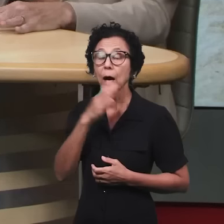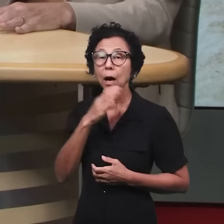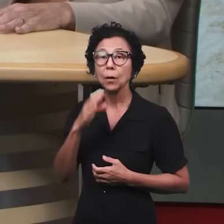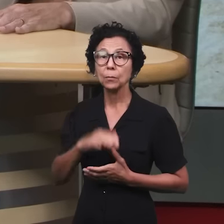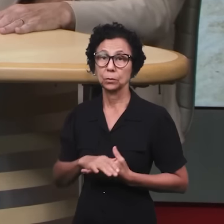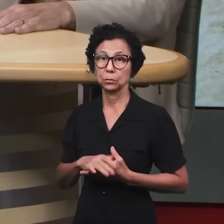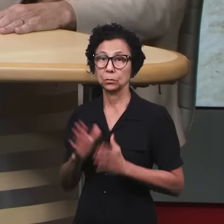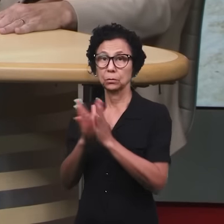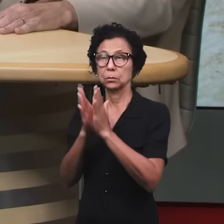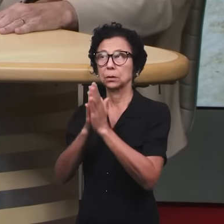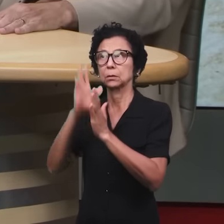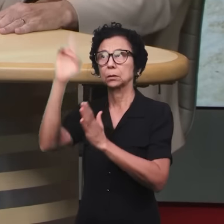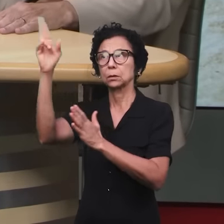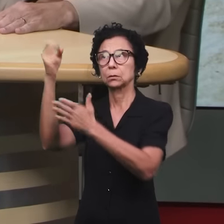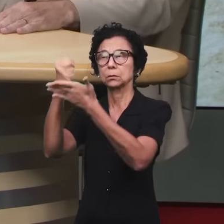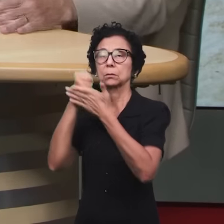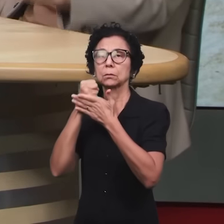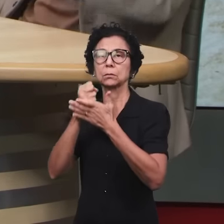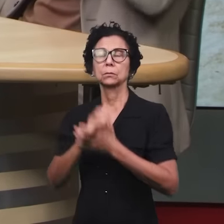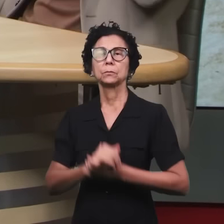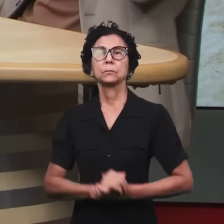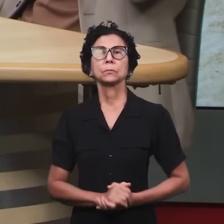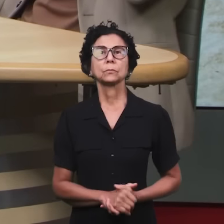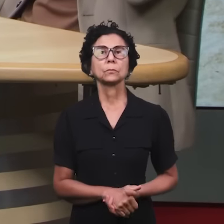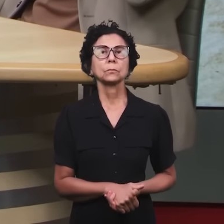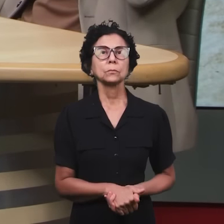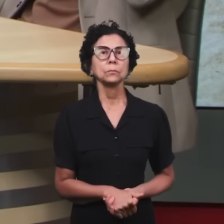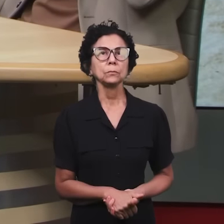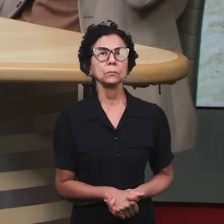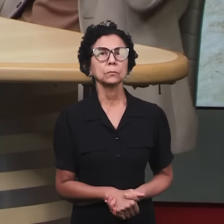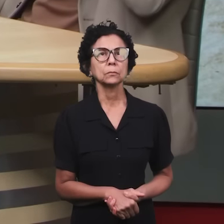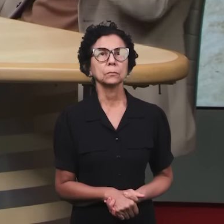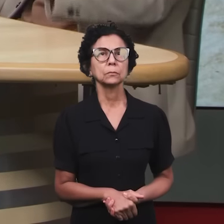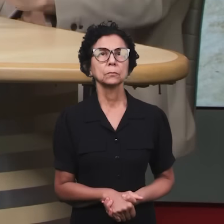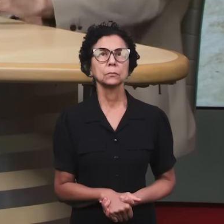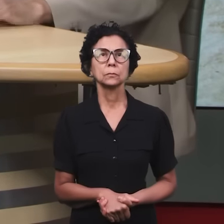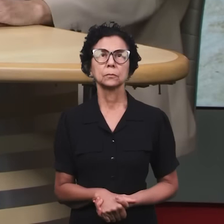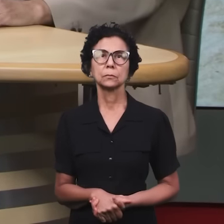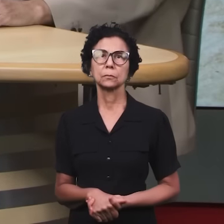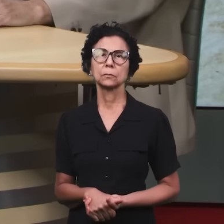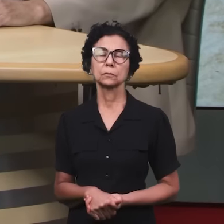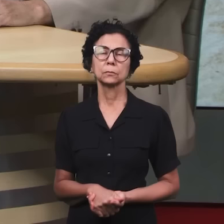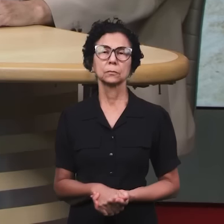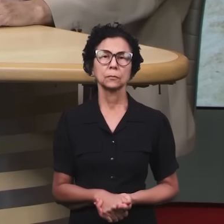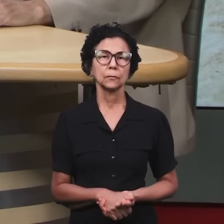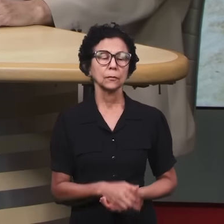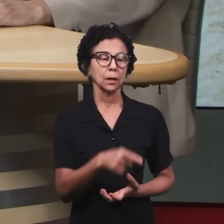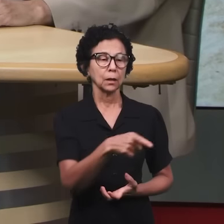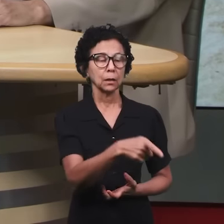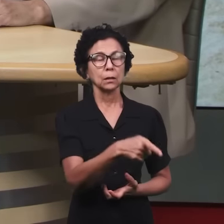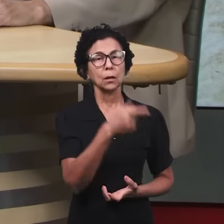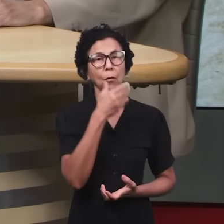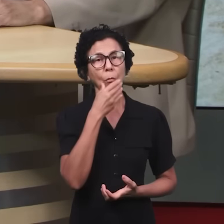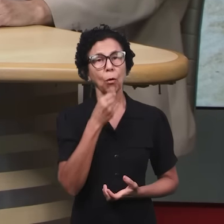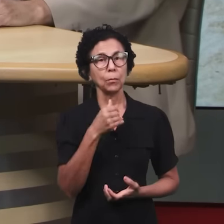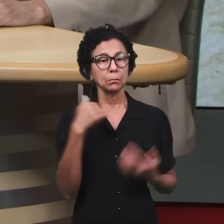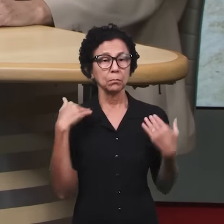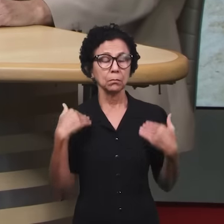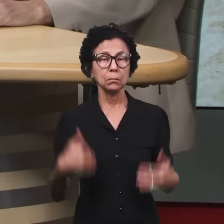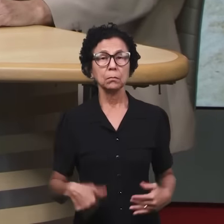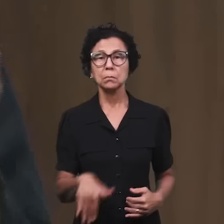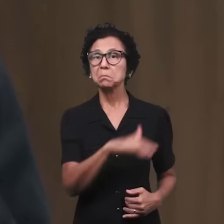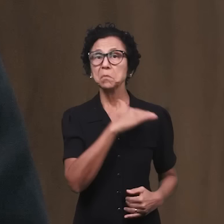do Senhor. E ali não se via mais sinais vitais, os sinais de vida naquele corpo. E